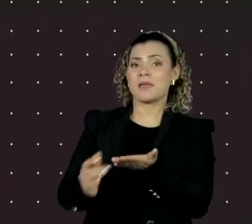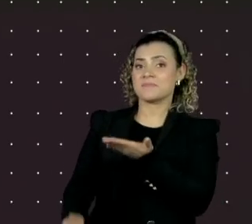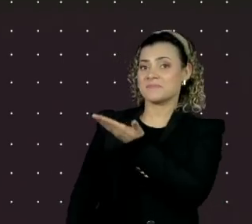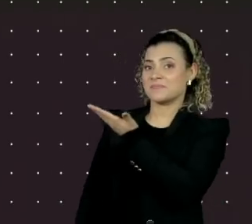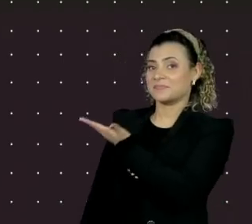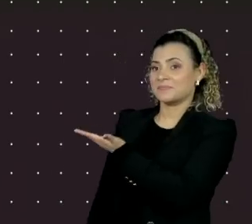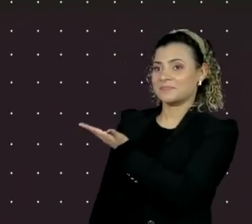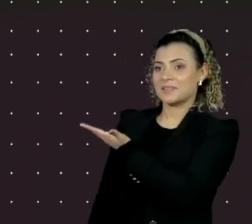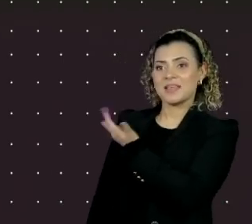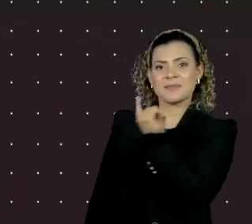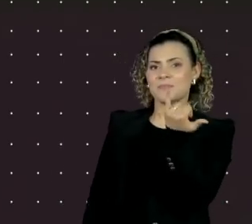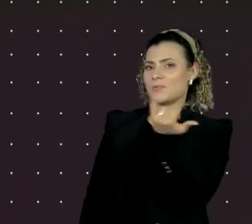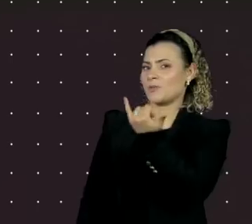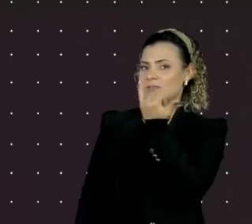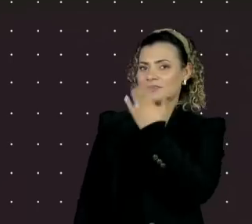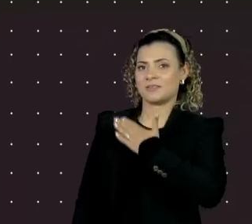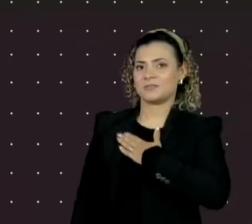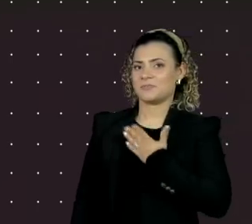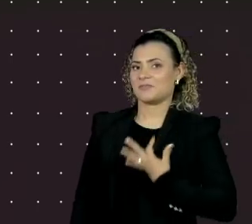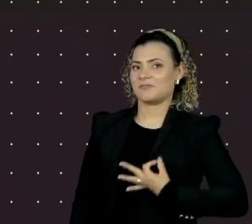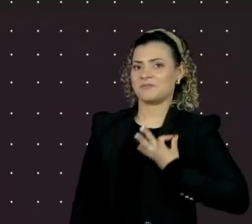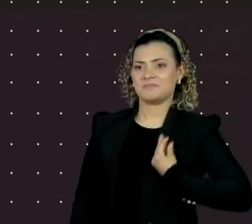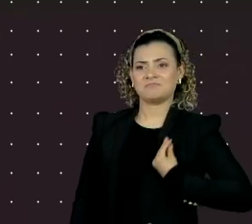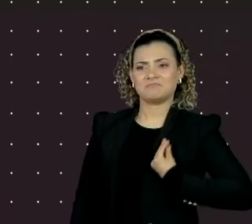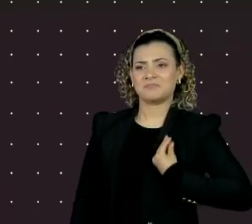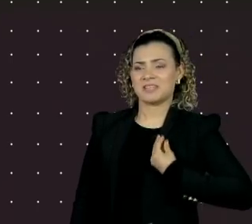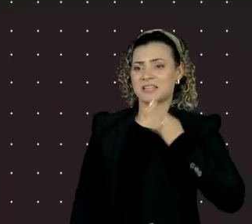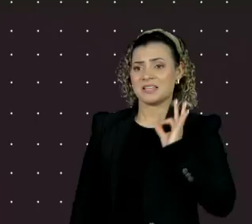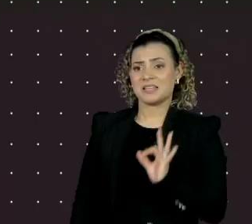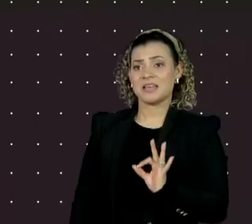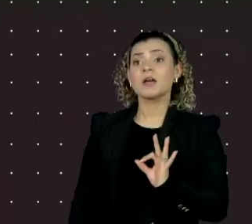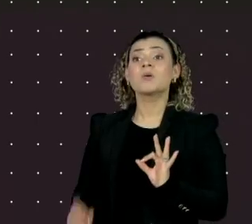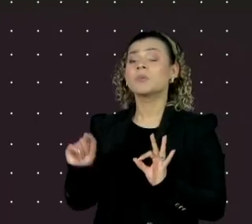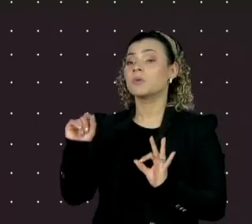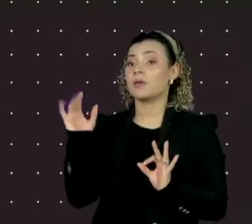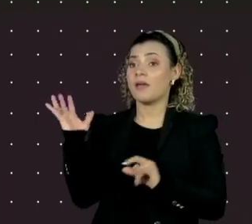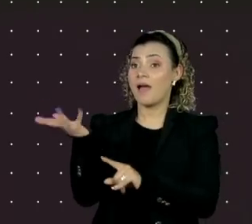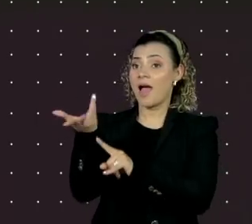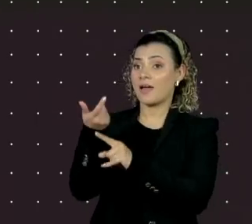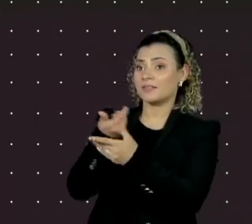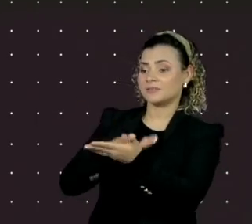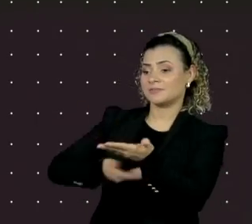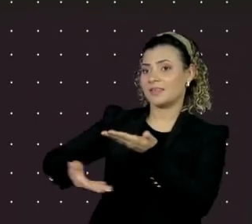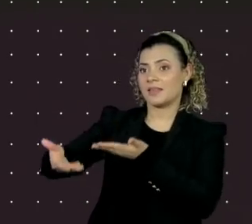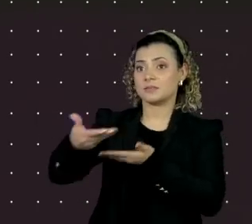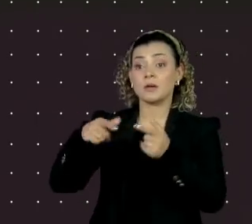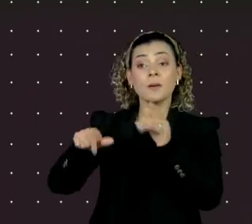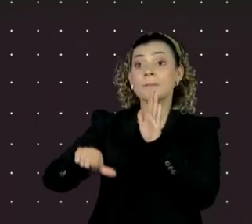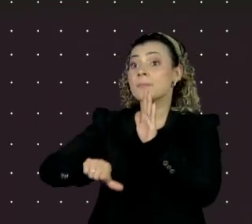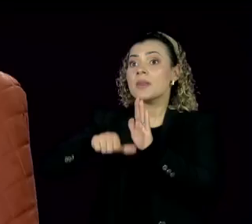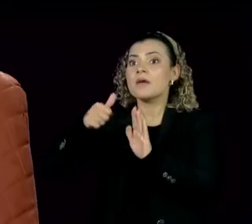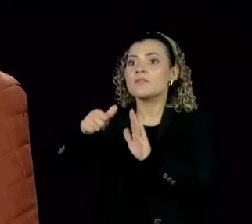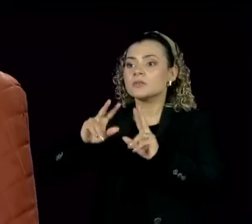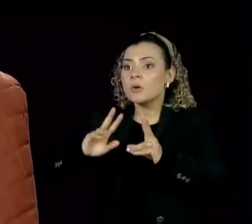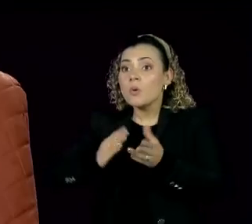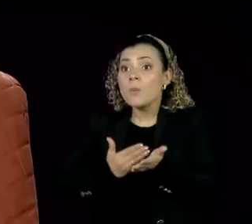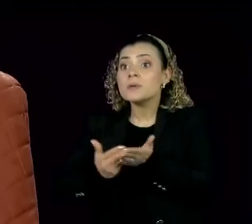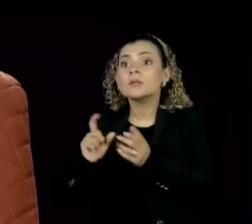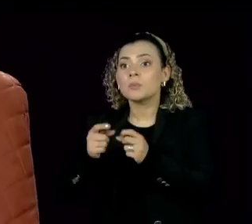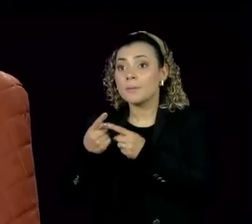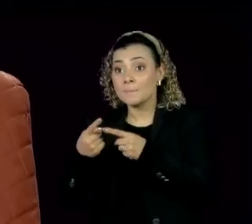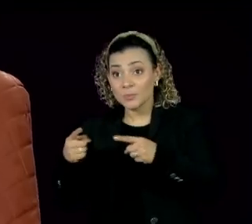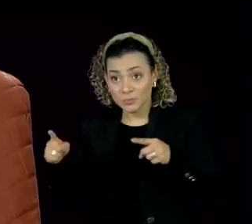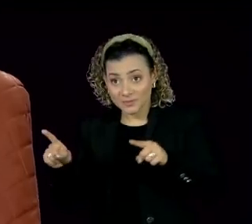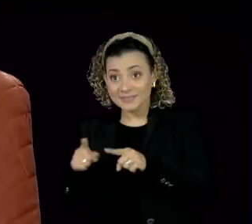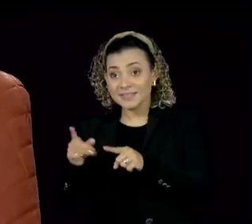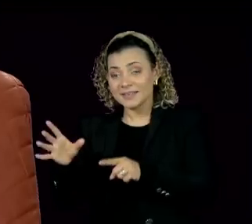importante na minha vida. Não só da minha relação com a arte, mas foi a primeira vez que eu comecei a aprender música,